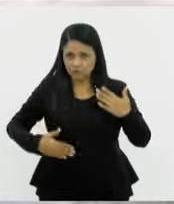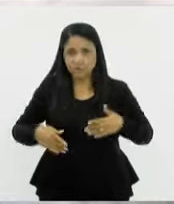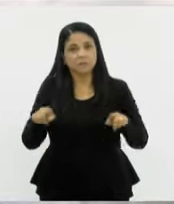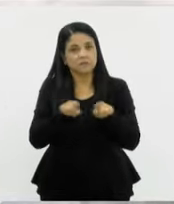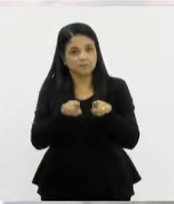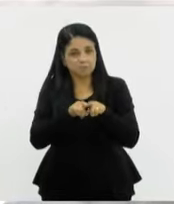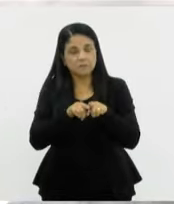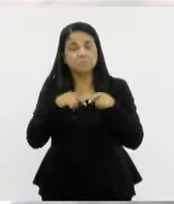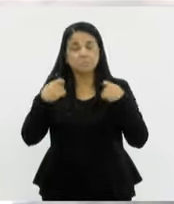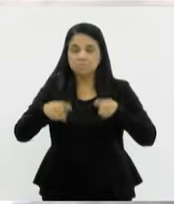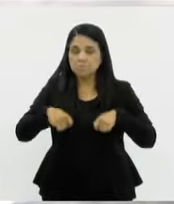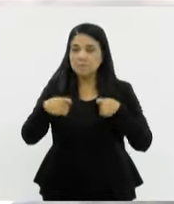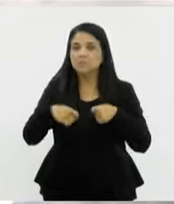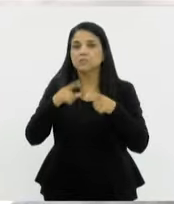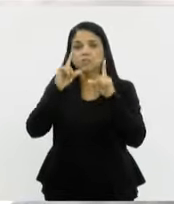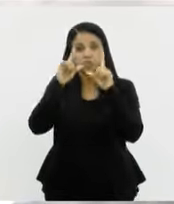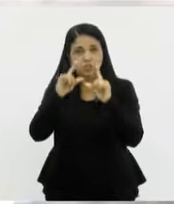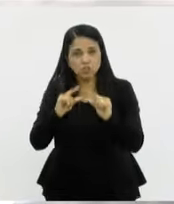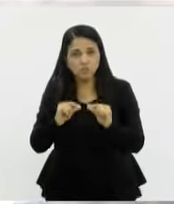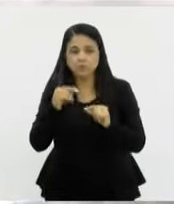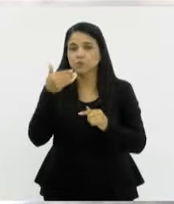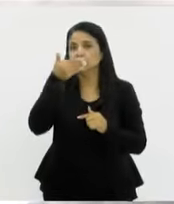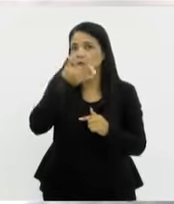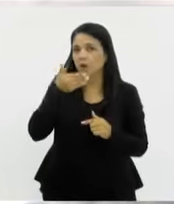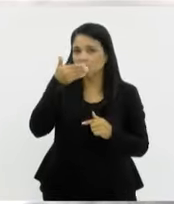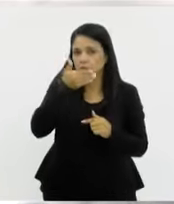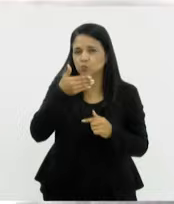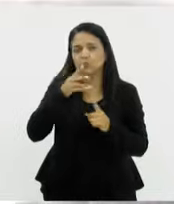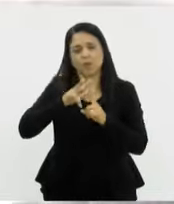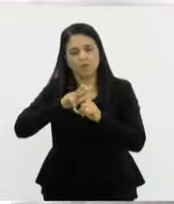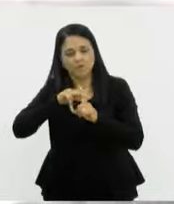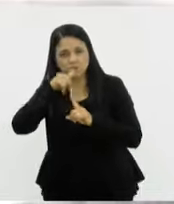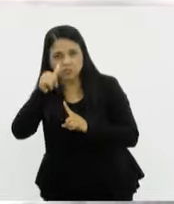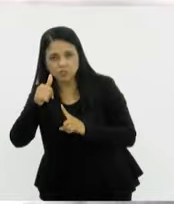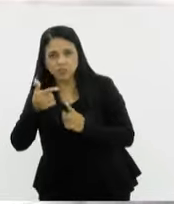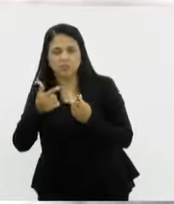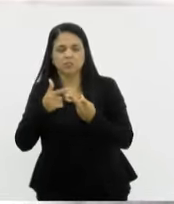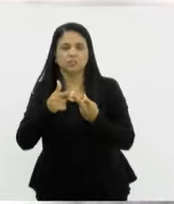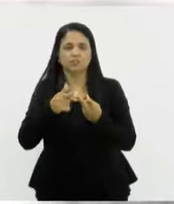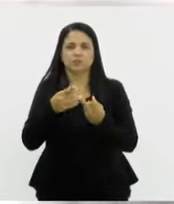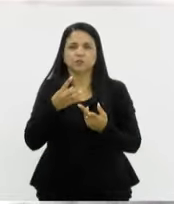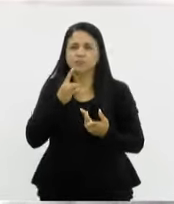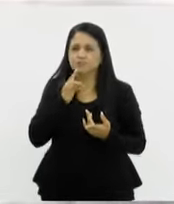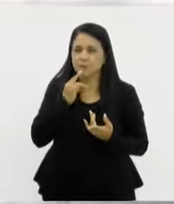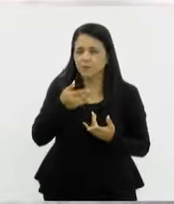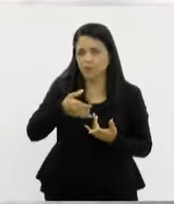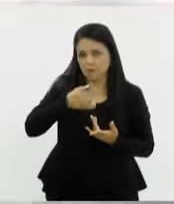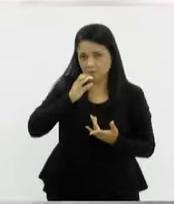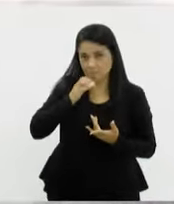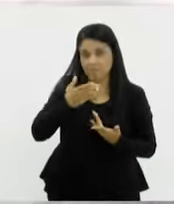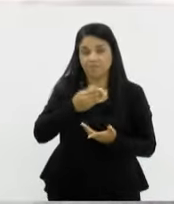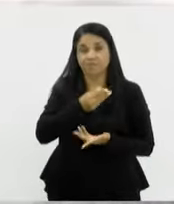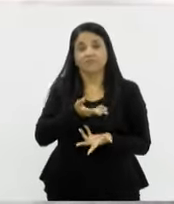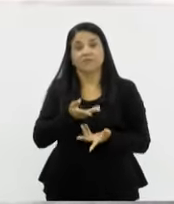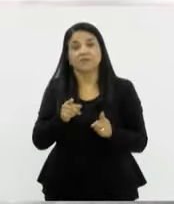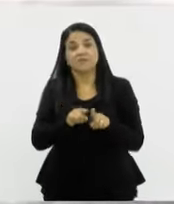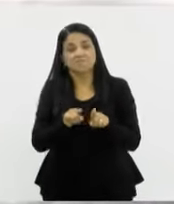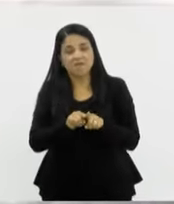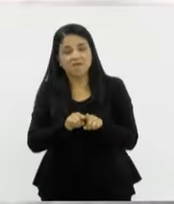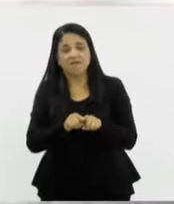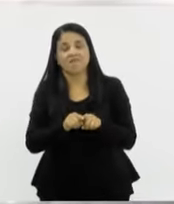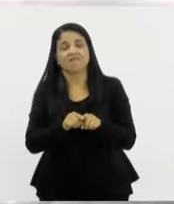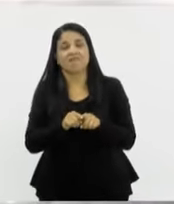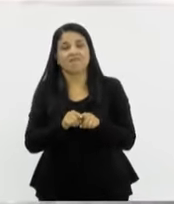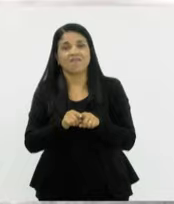atenção, né, em reduzir esse excesso de refrigerante, excesso de bebida alcoólica, esses alimentos que contêm